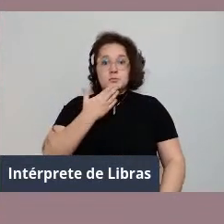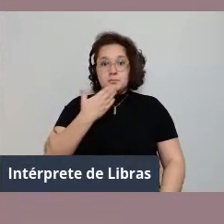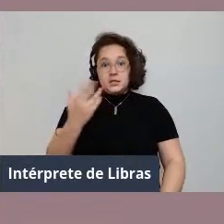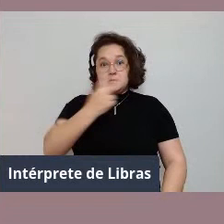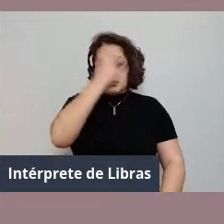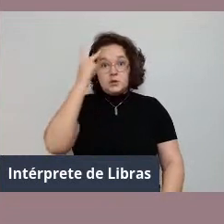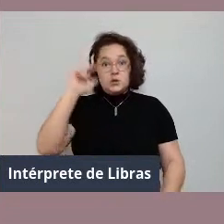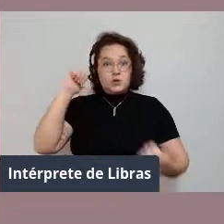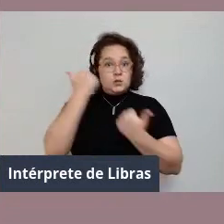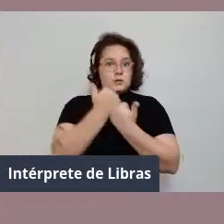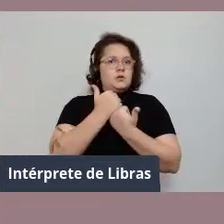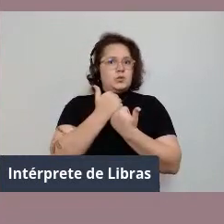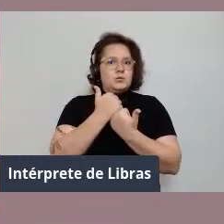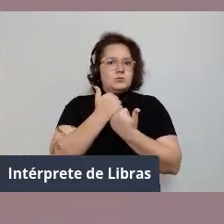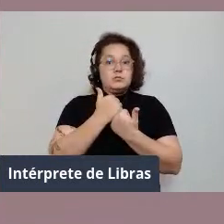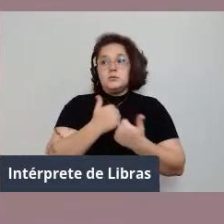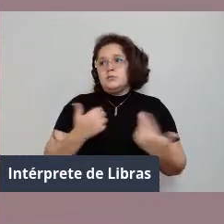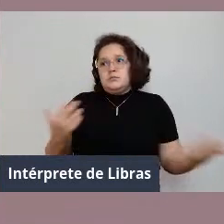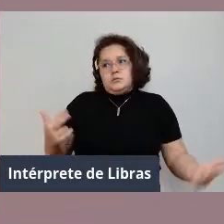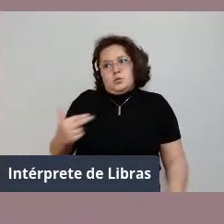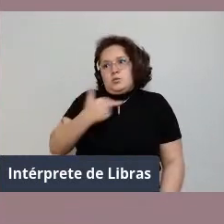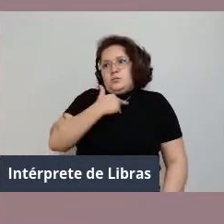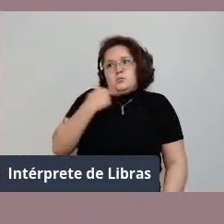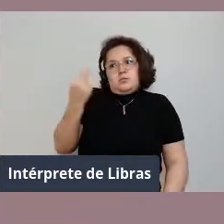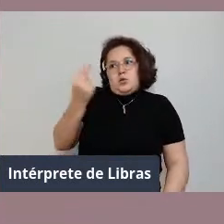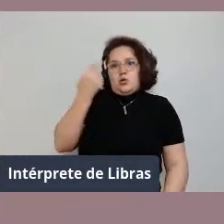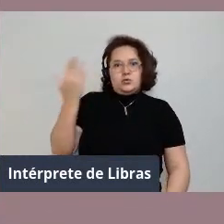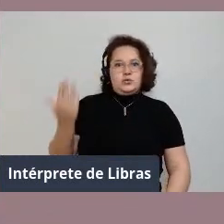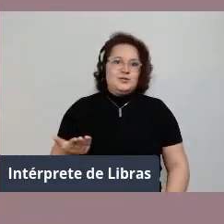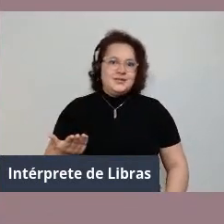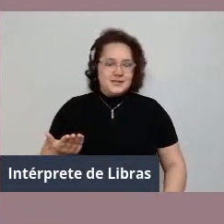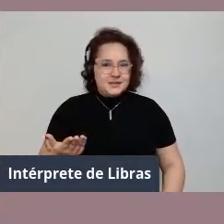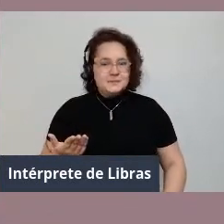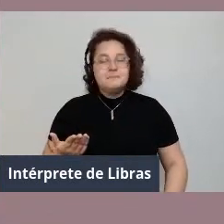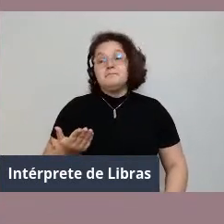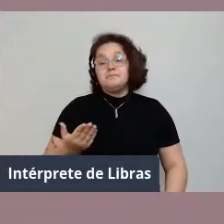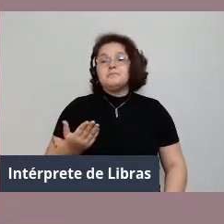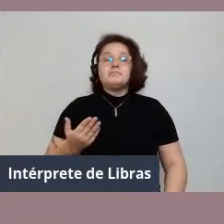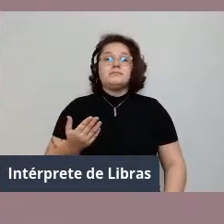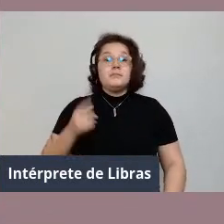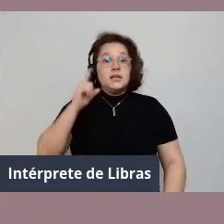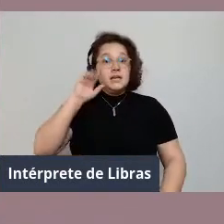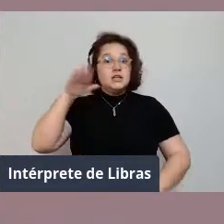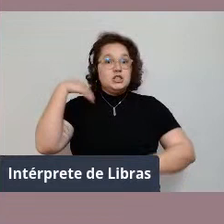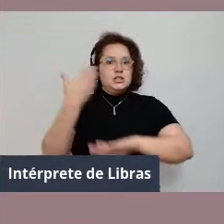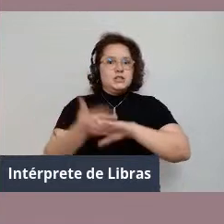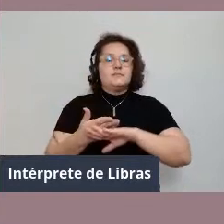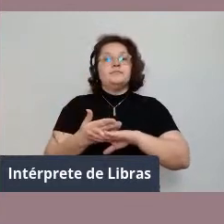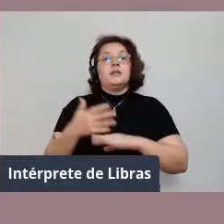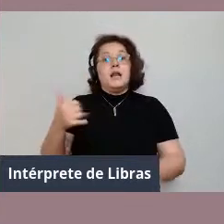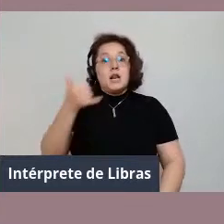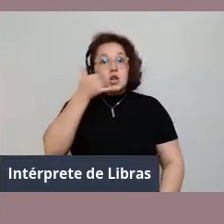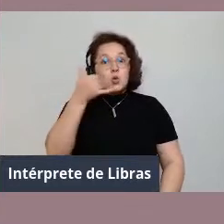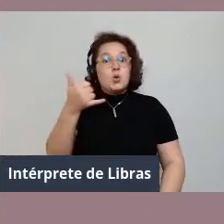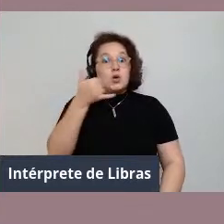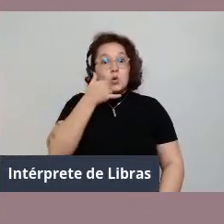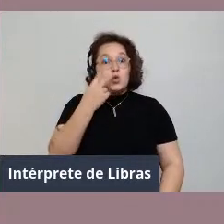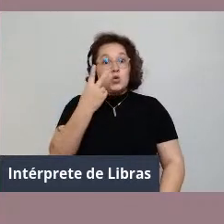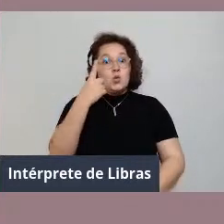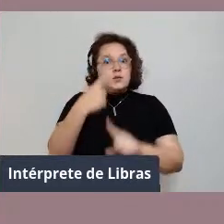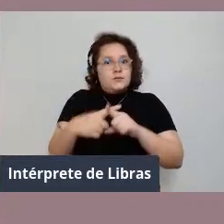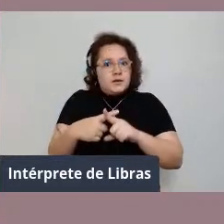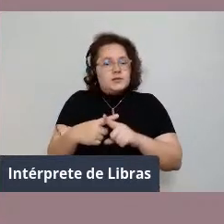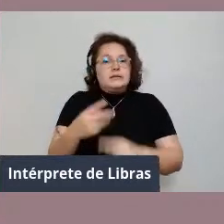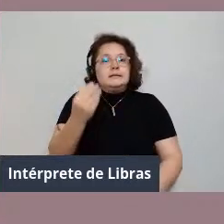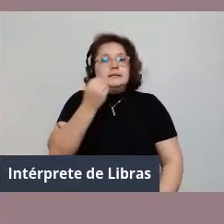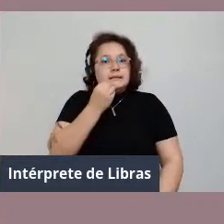substituir? Não, não dava. No decorrer do dia, ela ligou mais 2 vezes, insistindo.